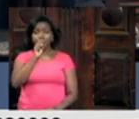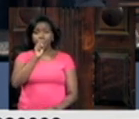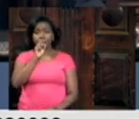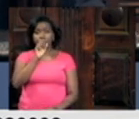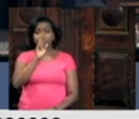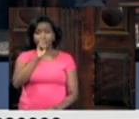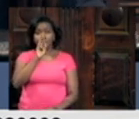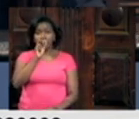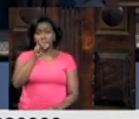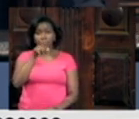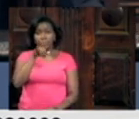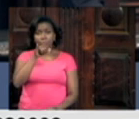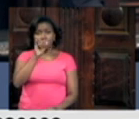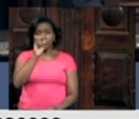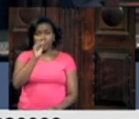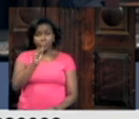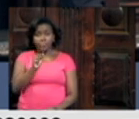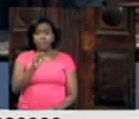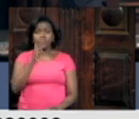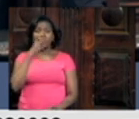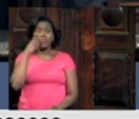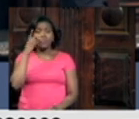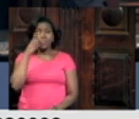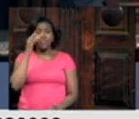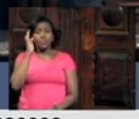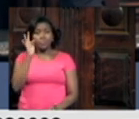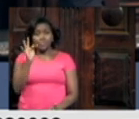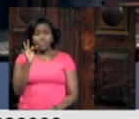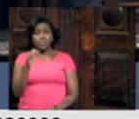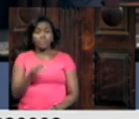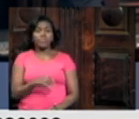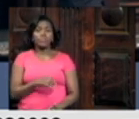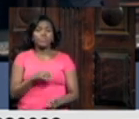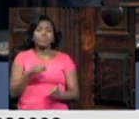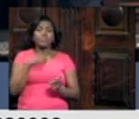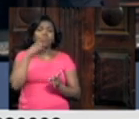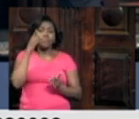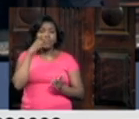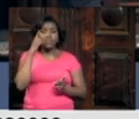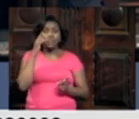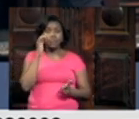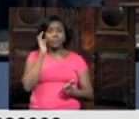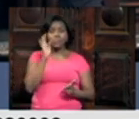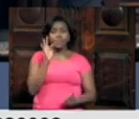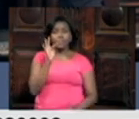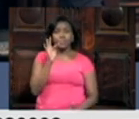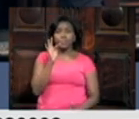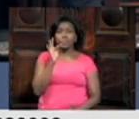deputado federal Otávio Leite, deputada federal Soraya, deputado federal